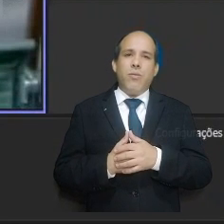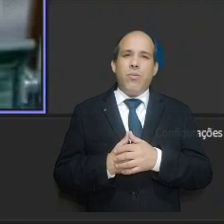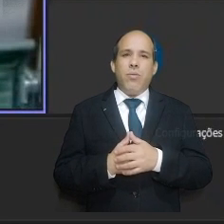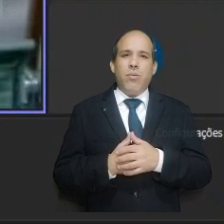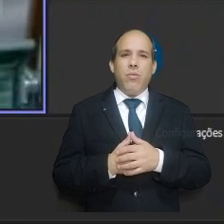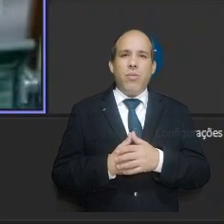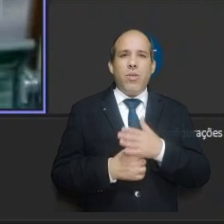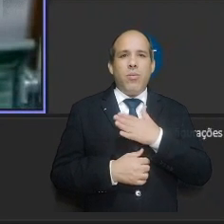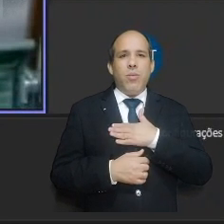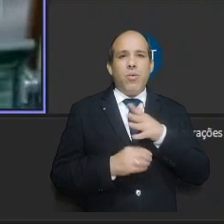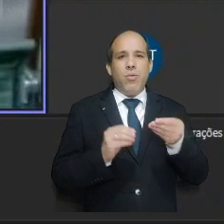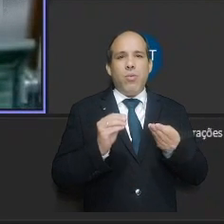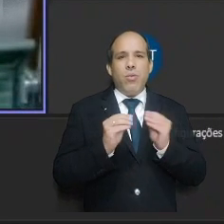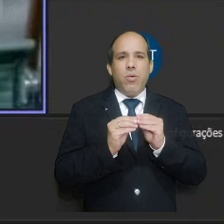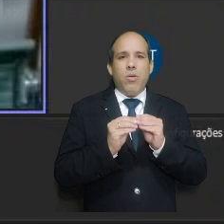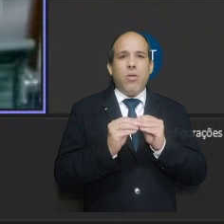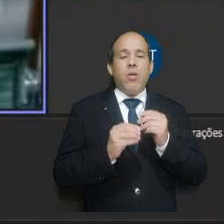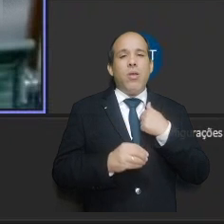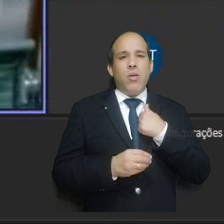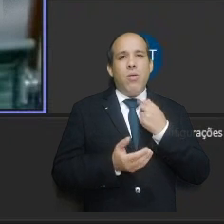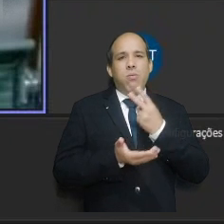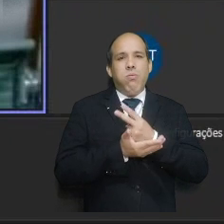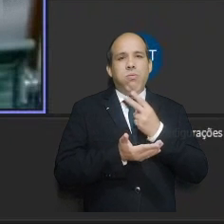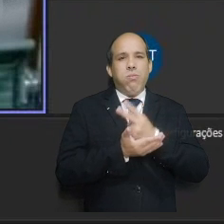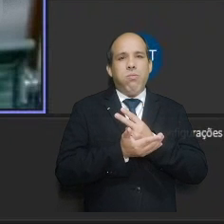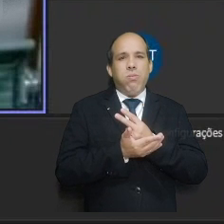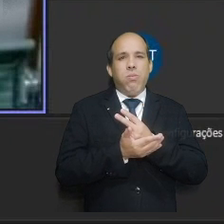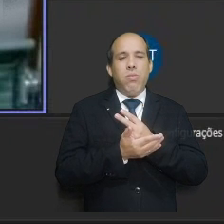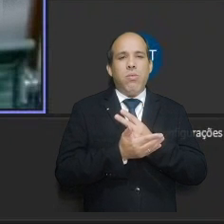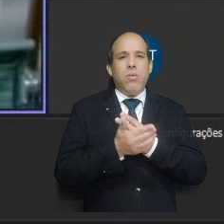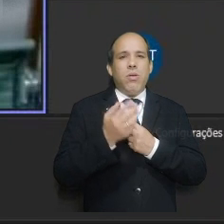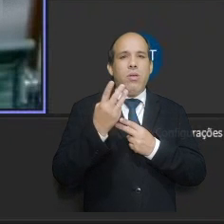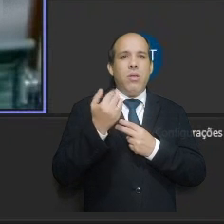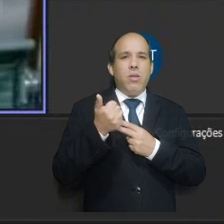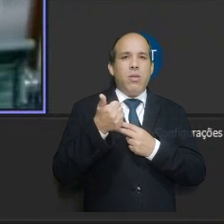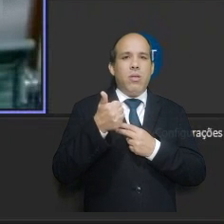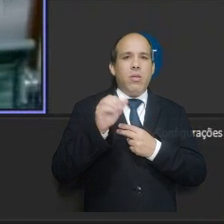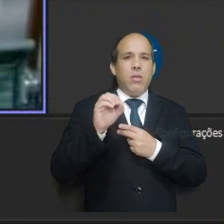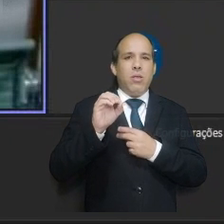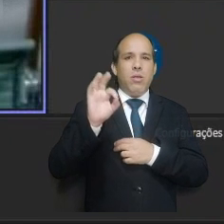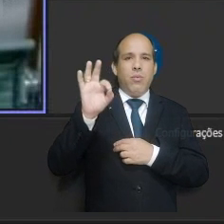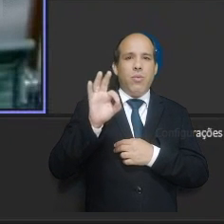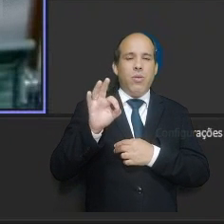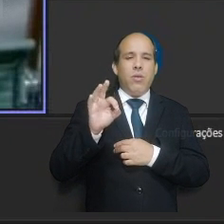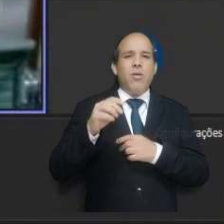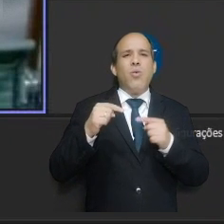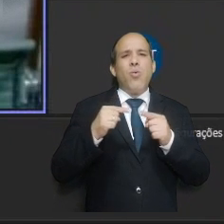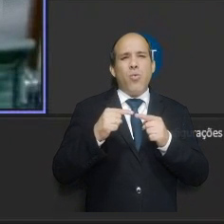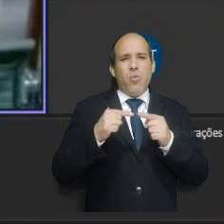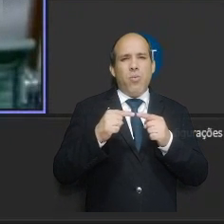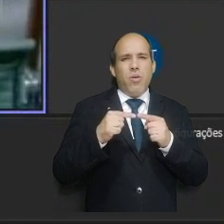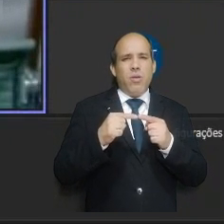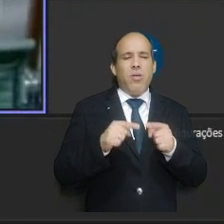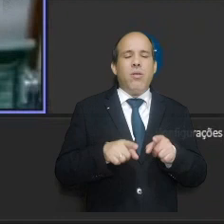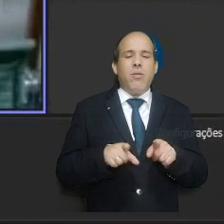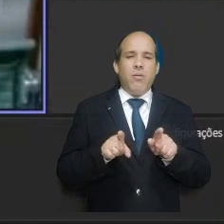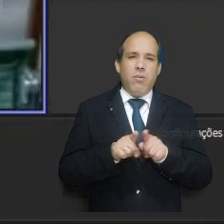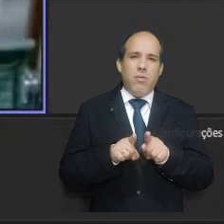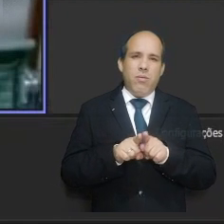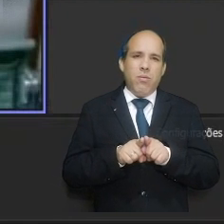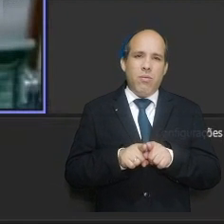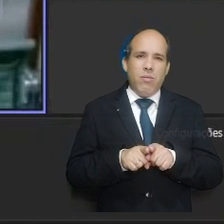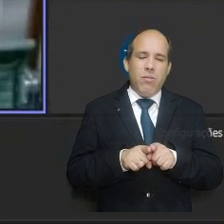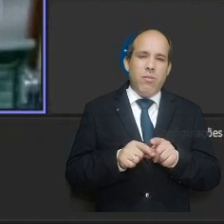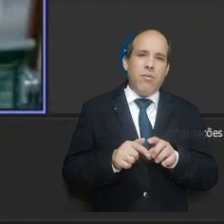jurisdicional. Era esse o meu único acréscimo. Eu vou manter, doutora, o percentual de 10%, acho que é